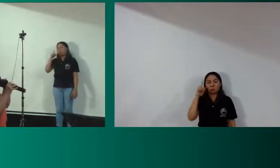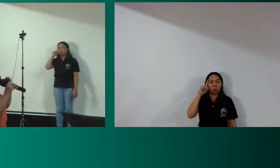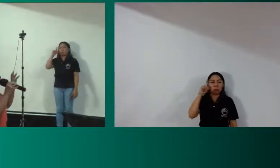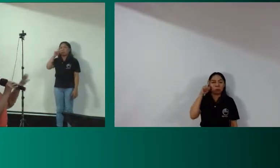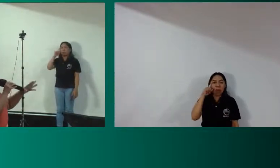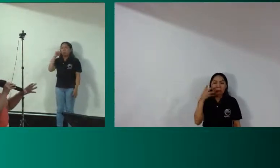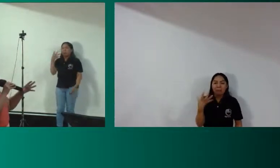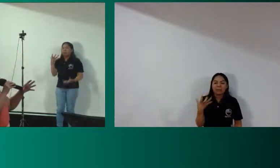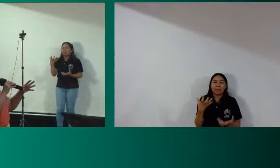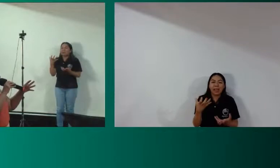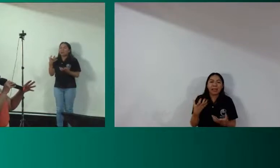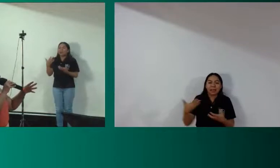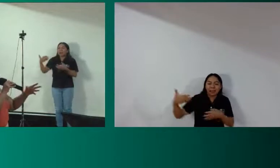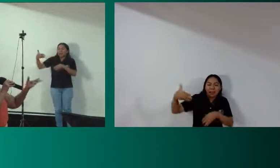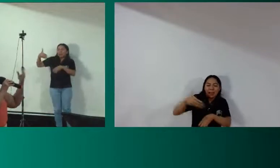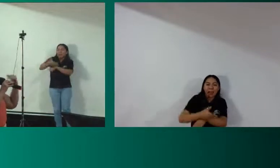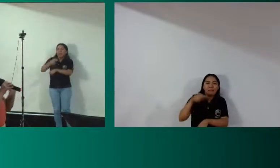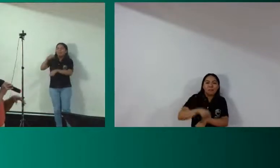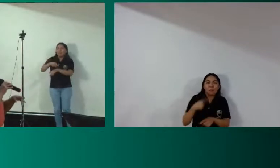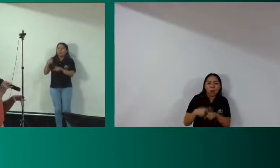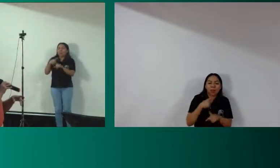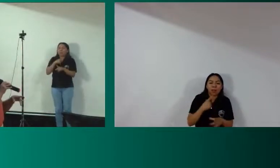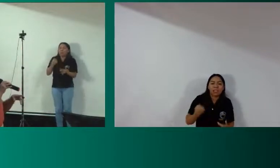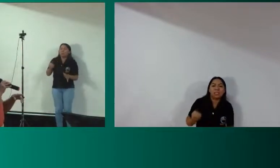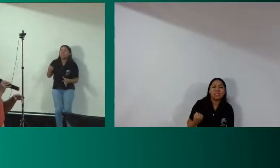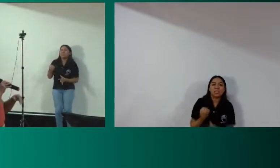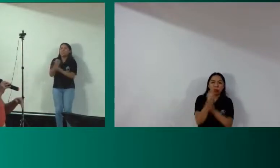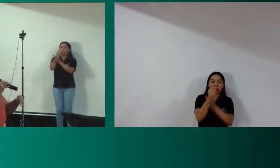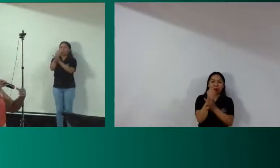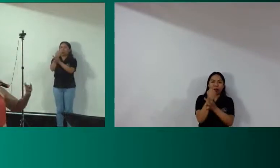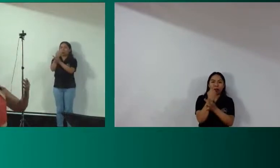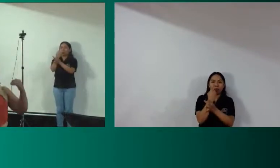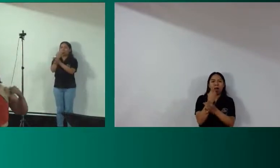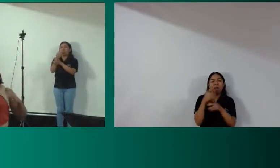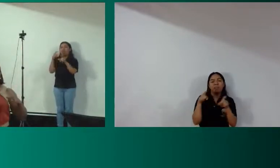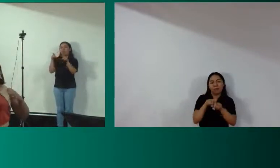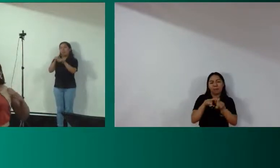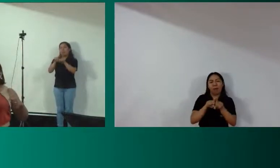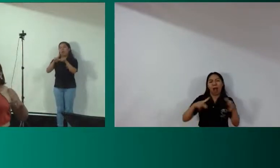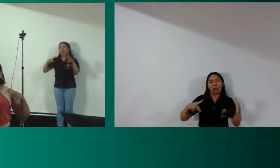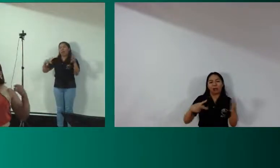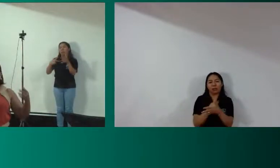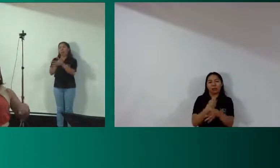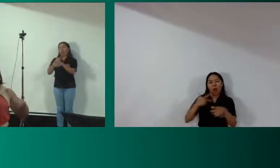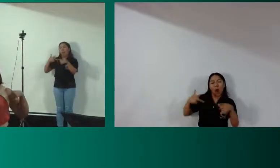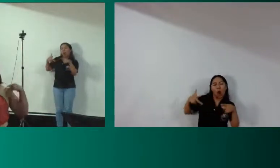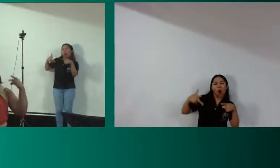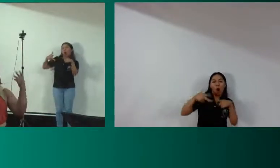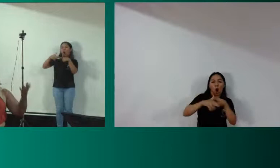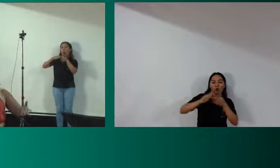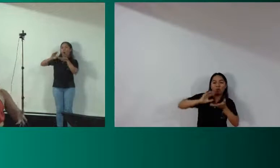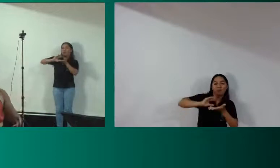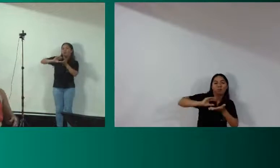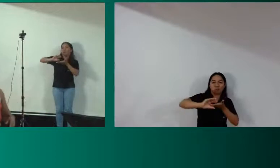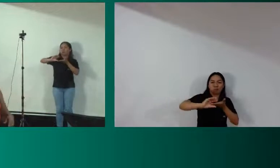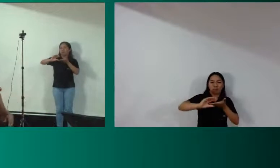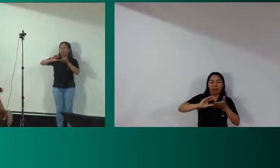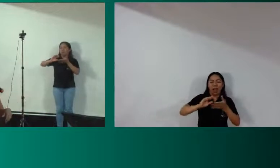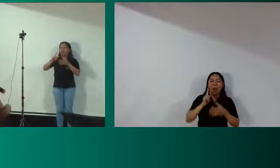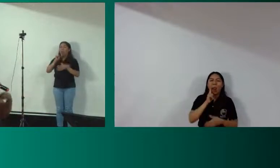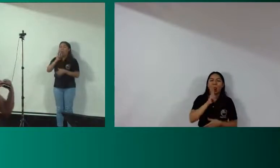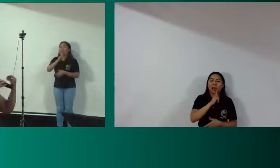mínima alimentar E aí com corte de recursos também essa merenda escolar ela começa a